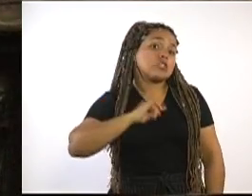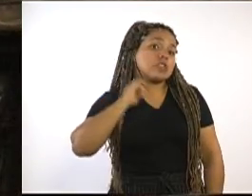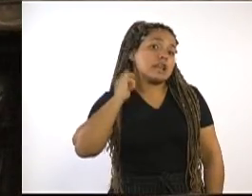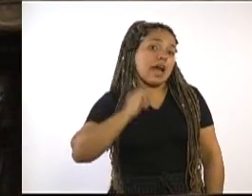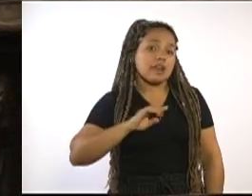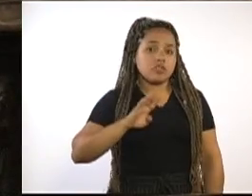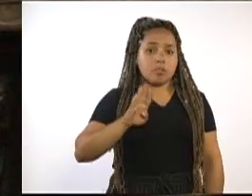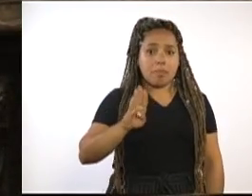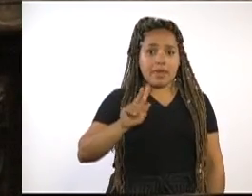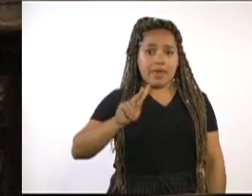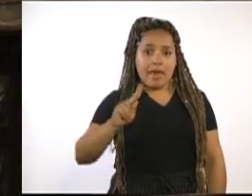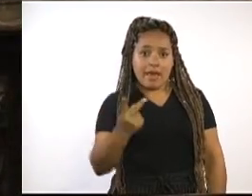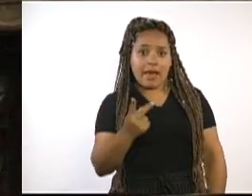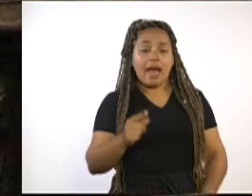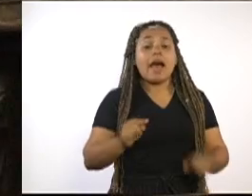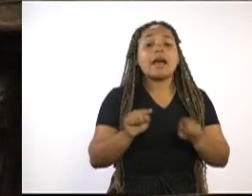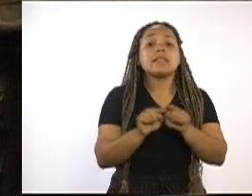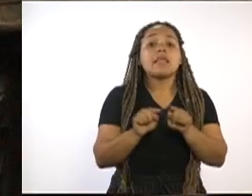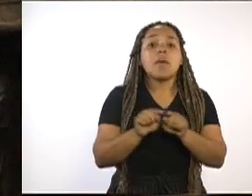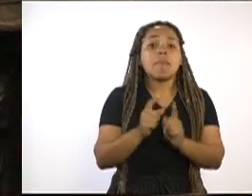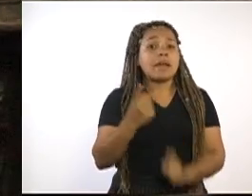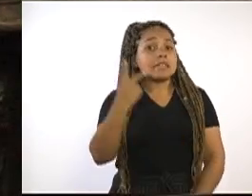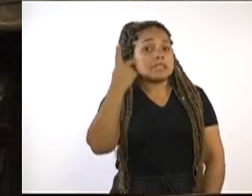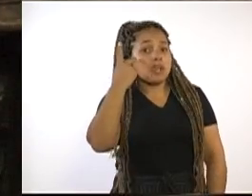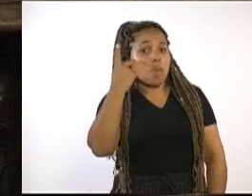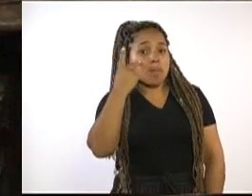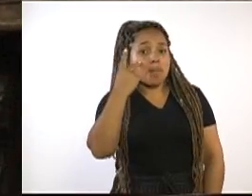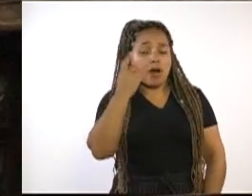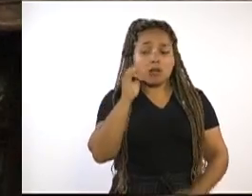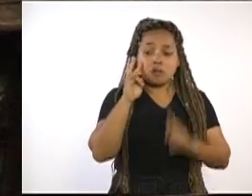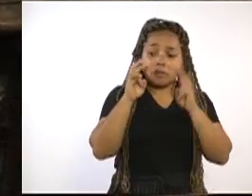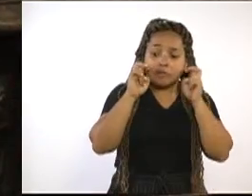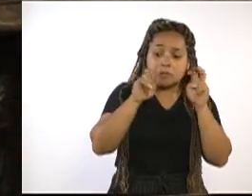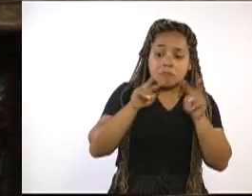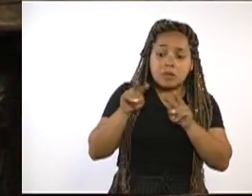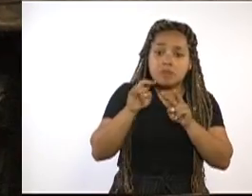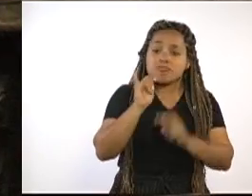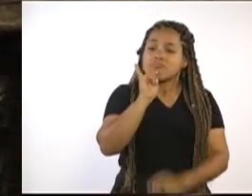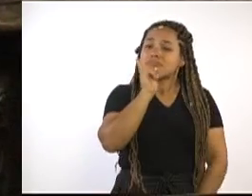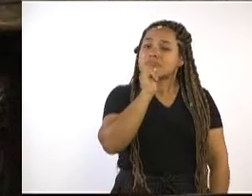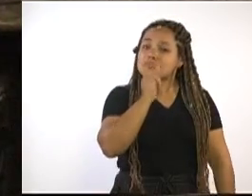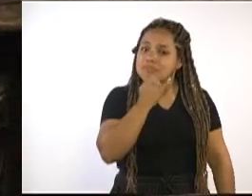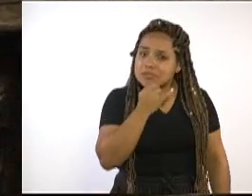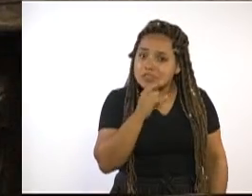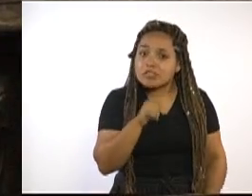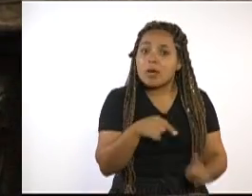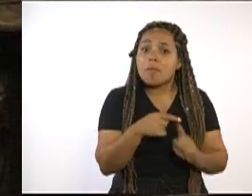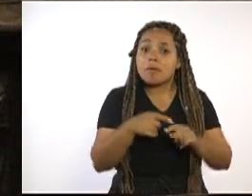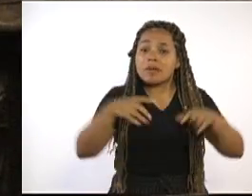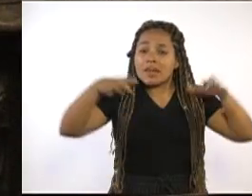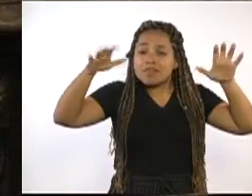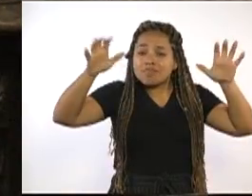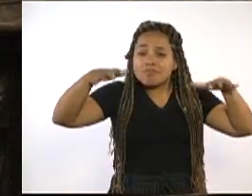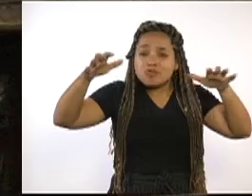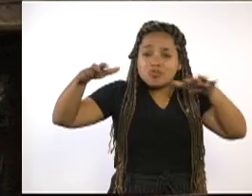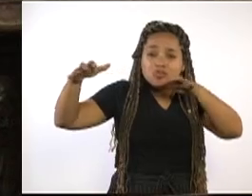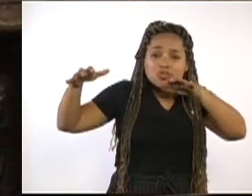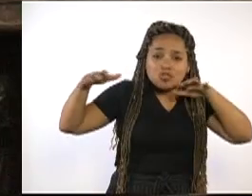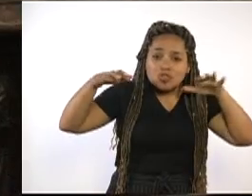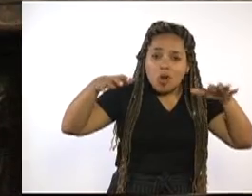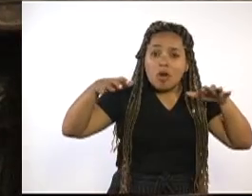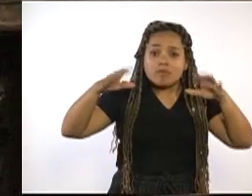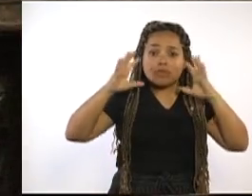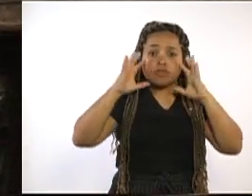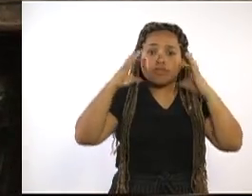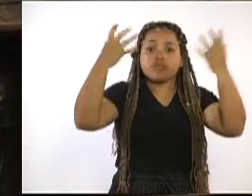tristeza das pessoas, um fenômeno climático que assolou a região sudeste e agora chegou aqui no Rio